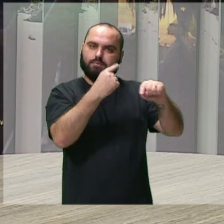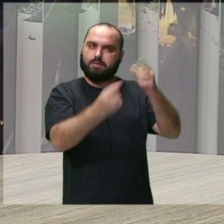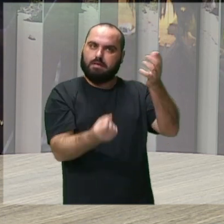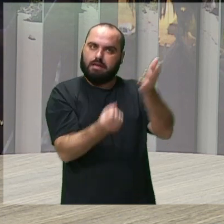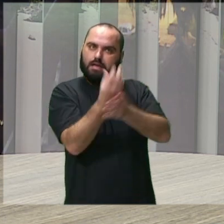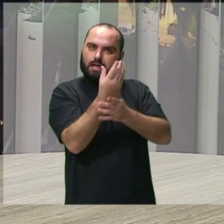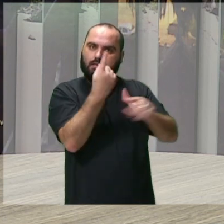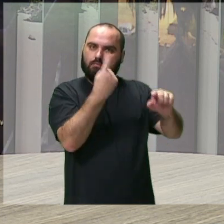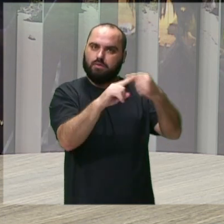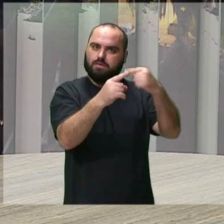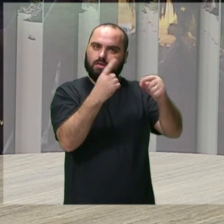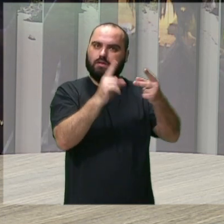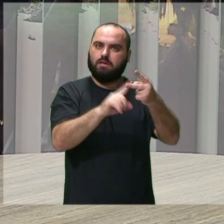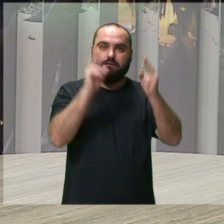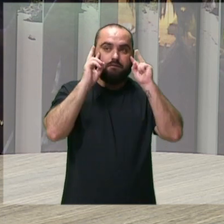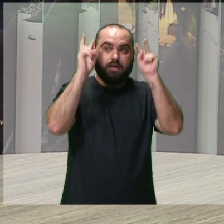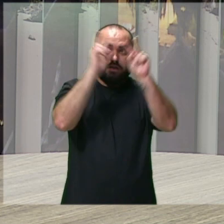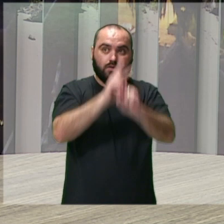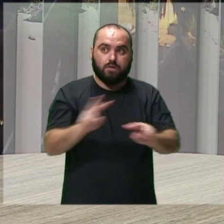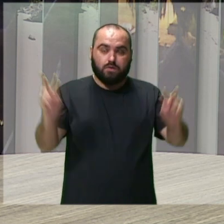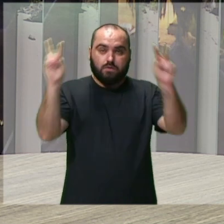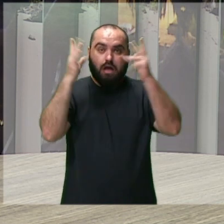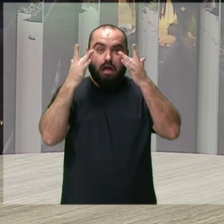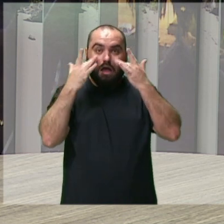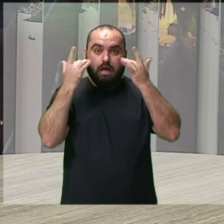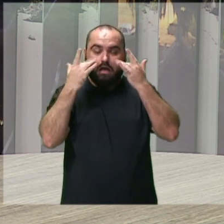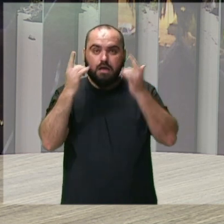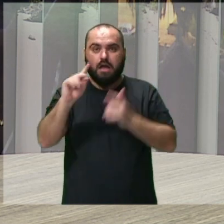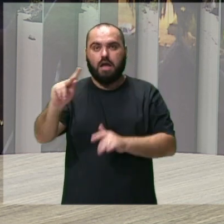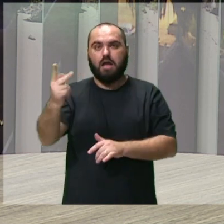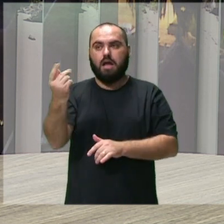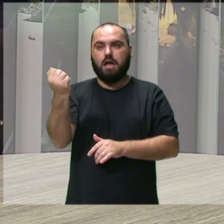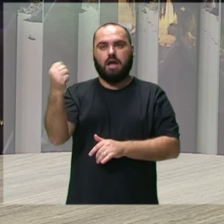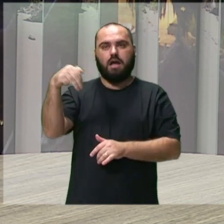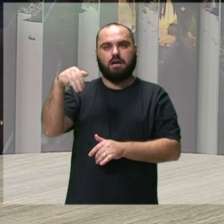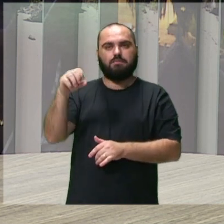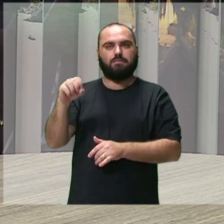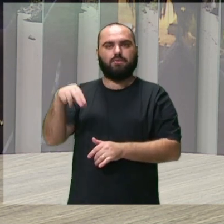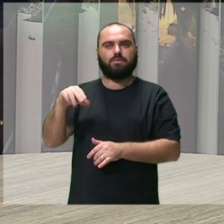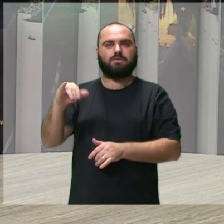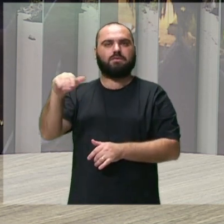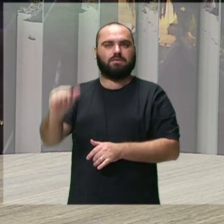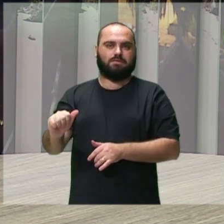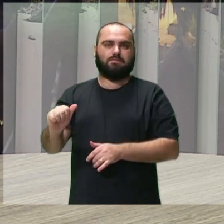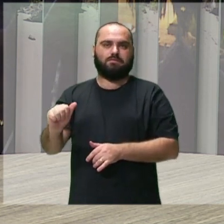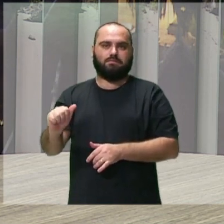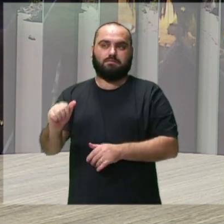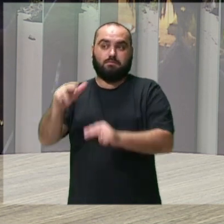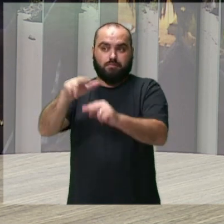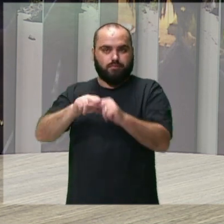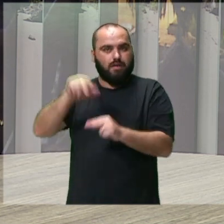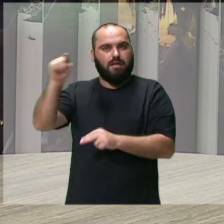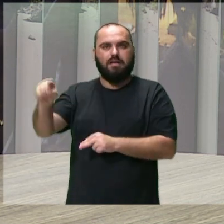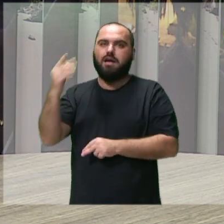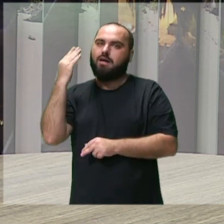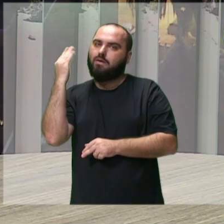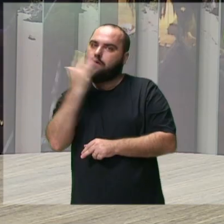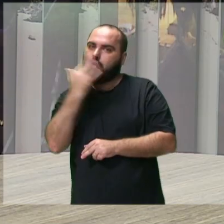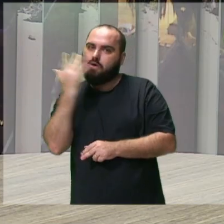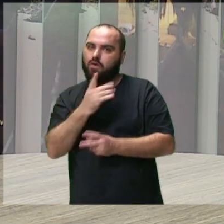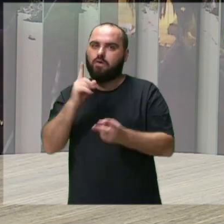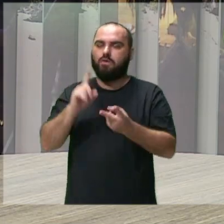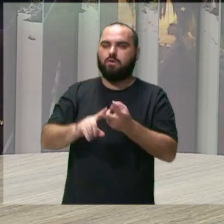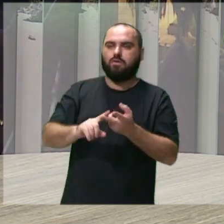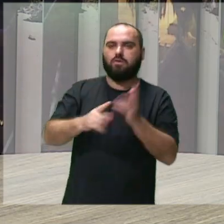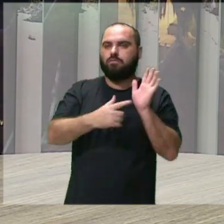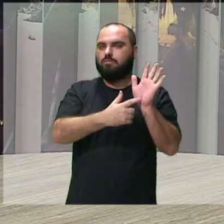composição visual e artística, harmonia. Esse é um aspecto. Então, aí nas cores, na composição, na disposição